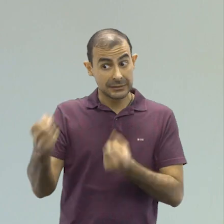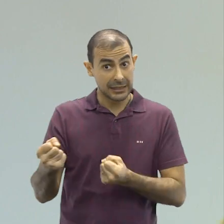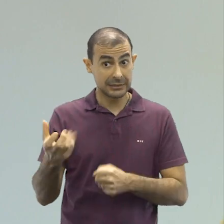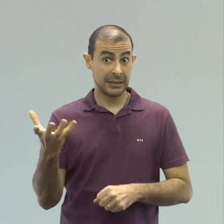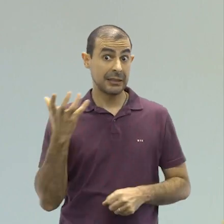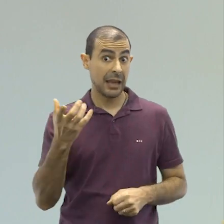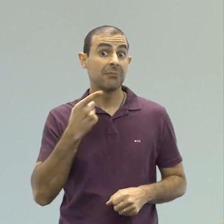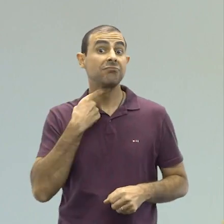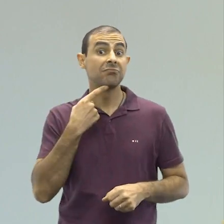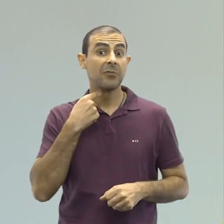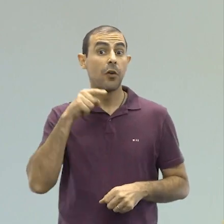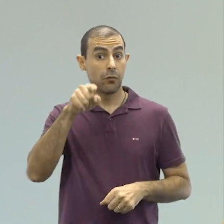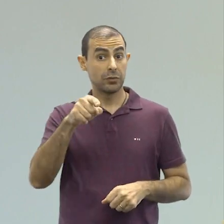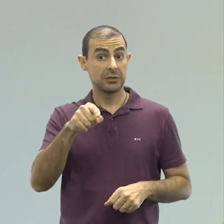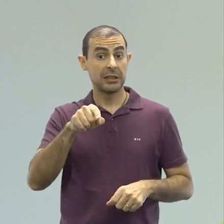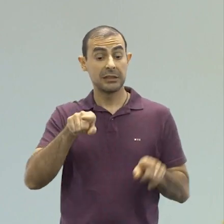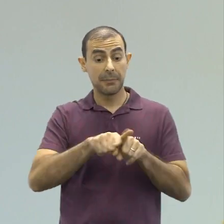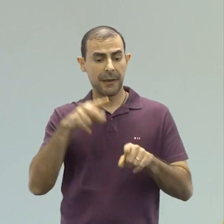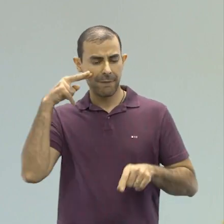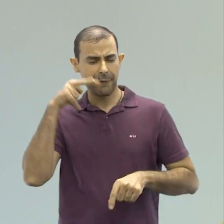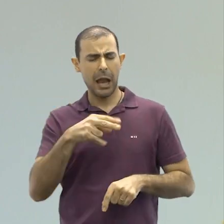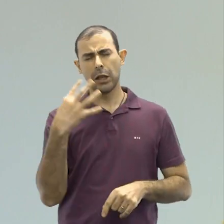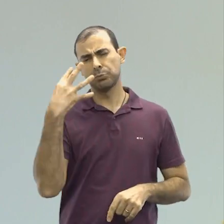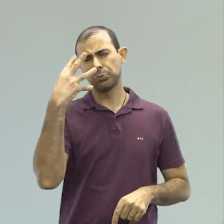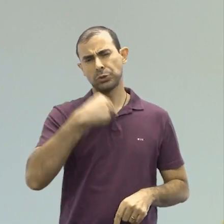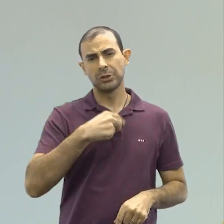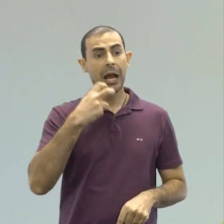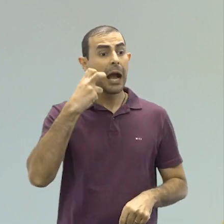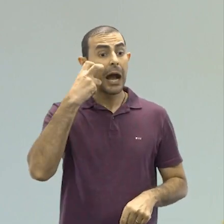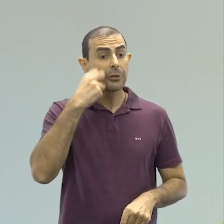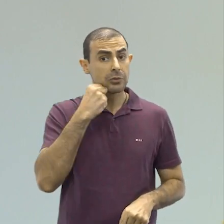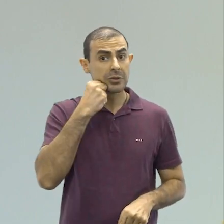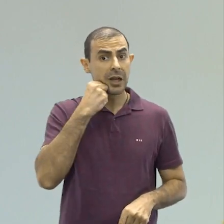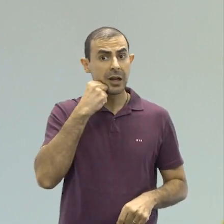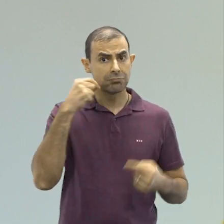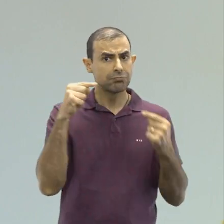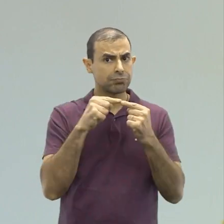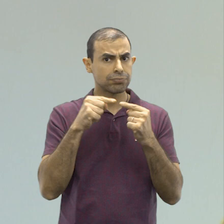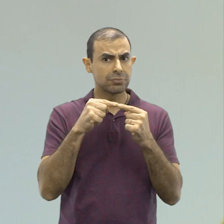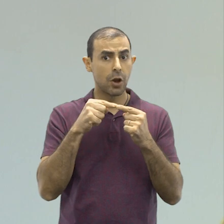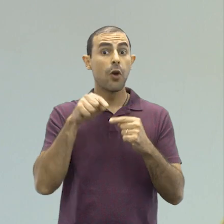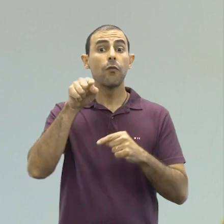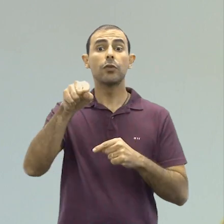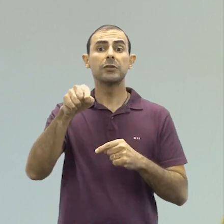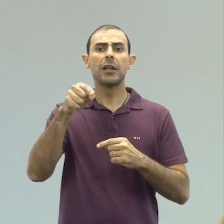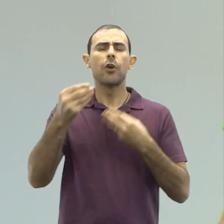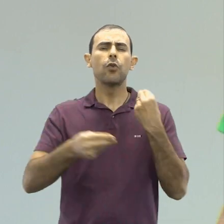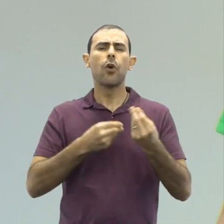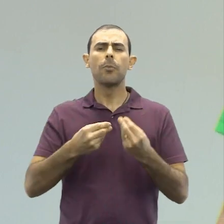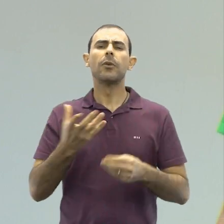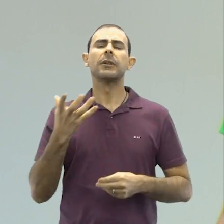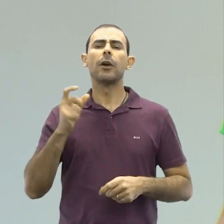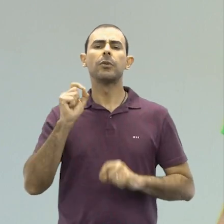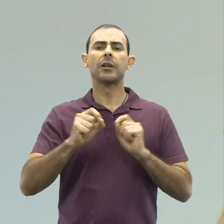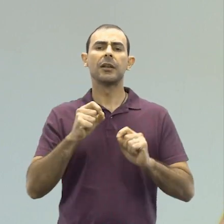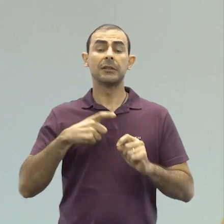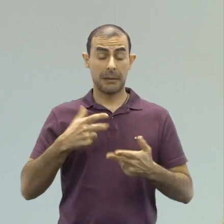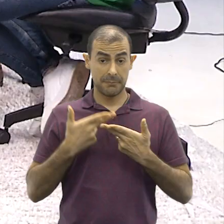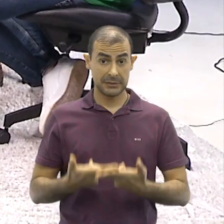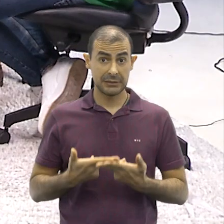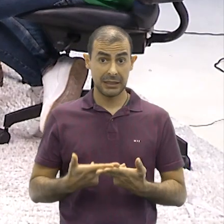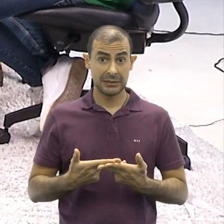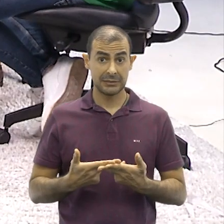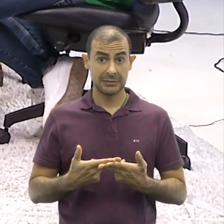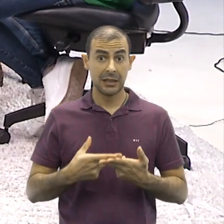adotar um animal, preste atenção, não é qualquer animal, não é o bonitinho que você tem que adotar. Olhe o teu perfil como tutor. O que você quer? Você tem